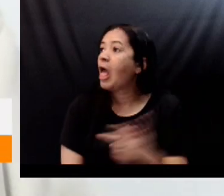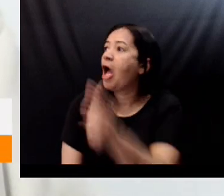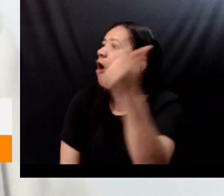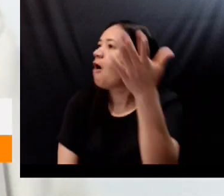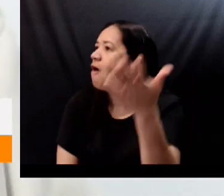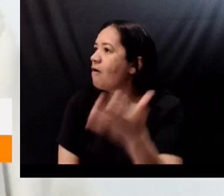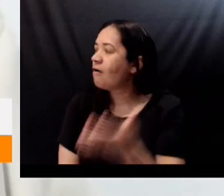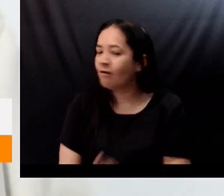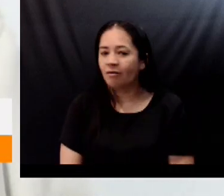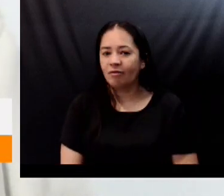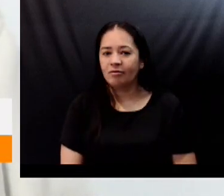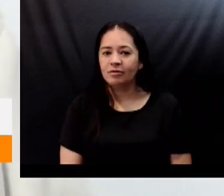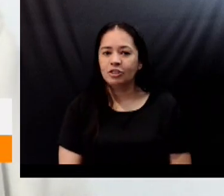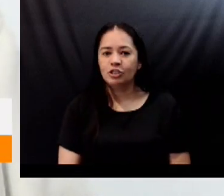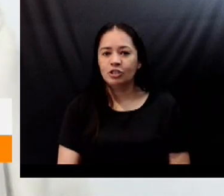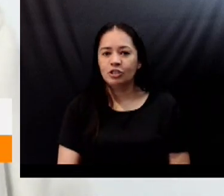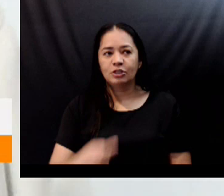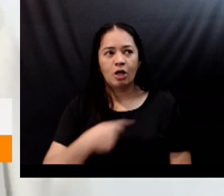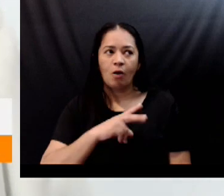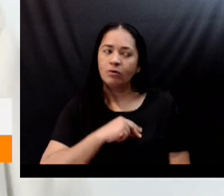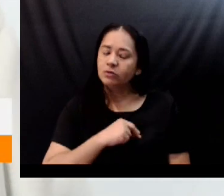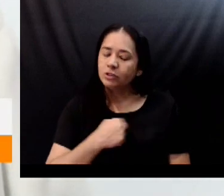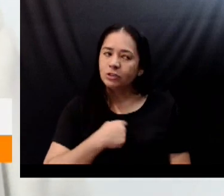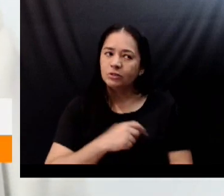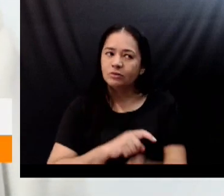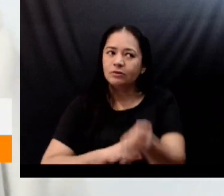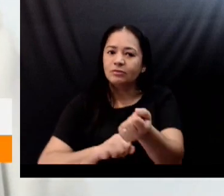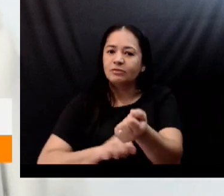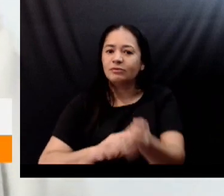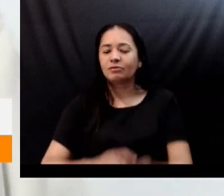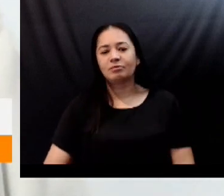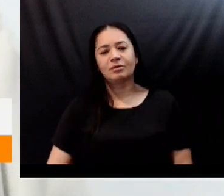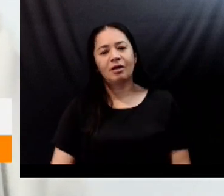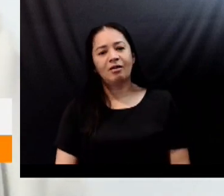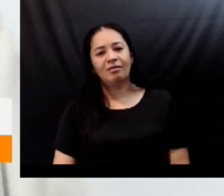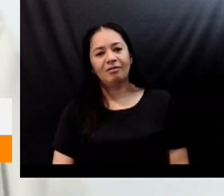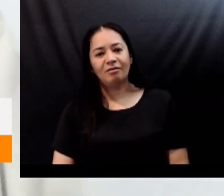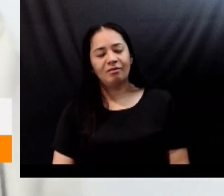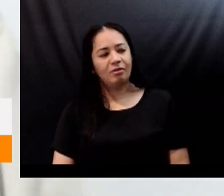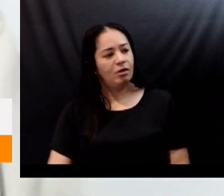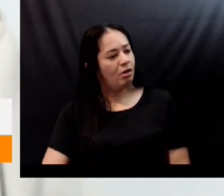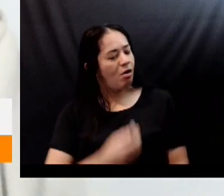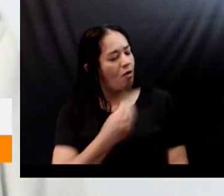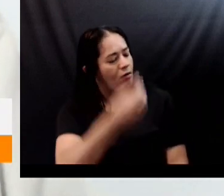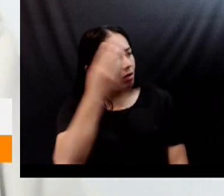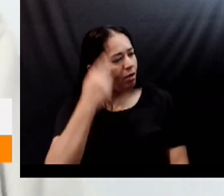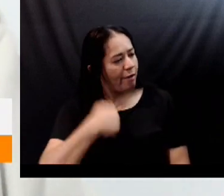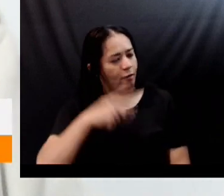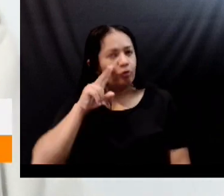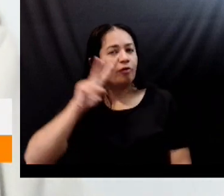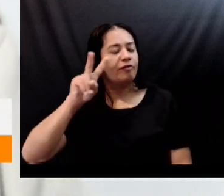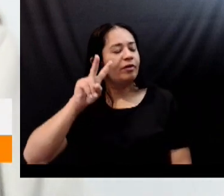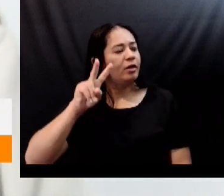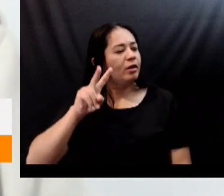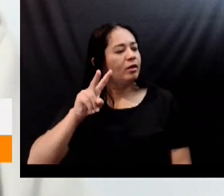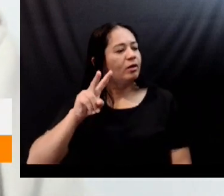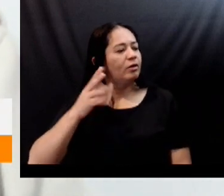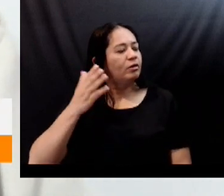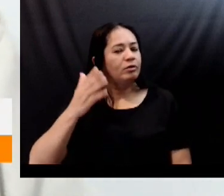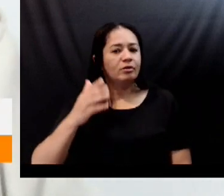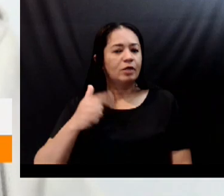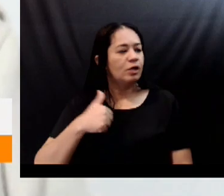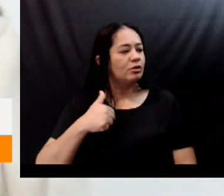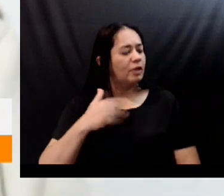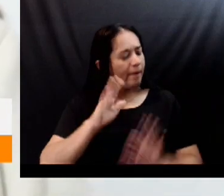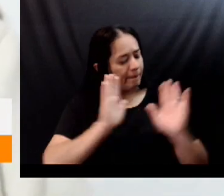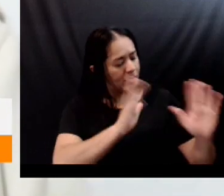acorda! Nossa, não dá? É verdade. Volta! Gente, eu só estava na casinha do nada, me deixa um pouquinho,